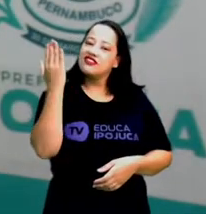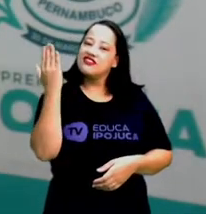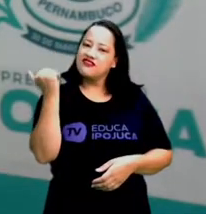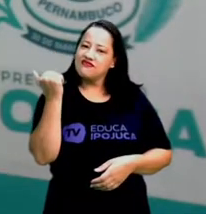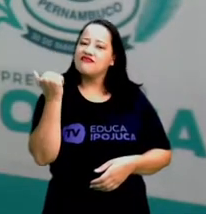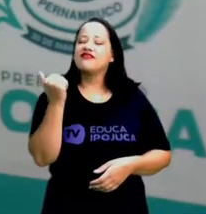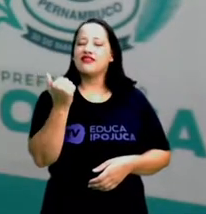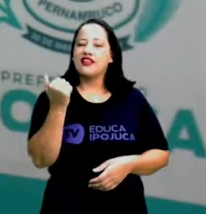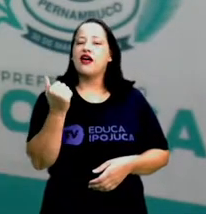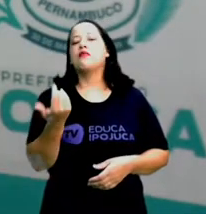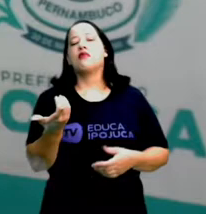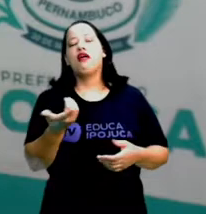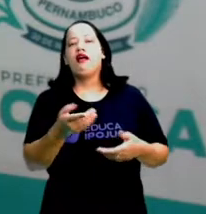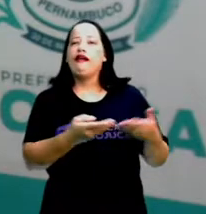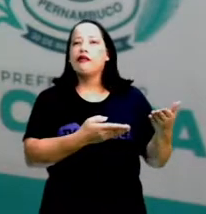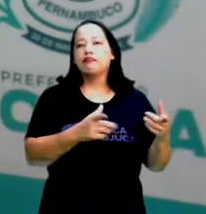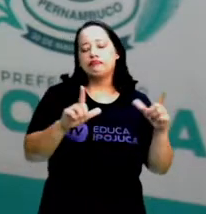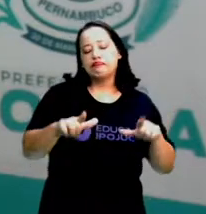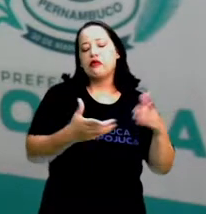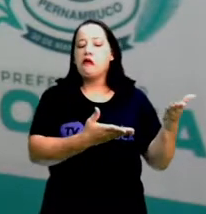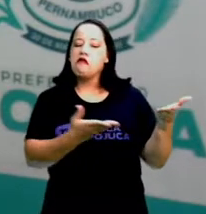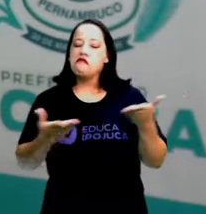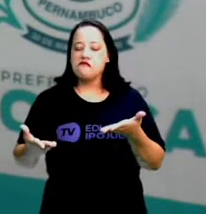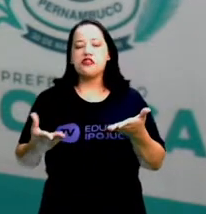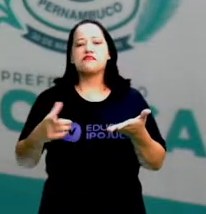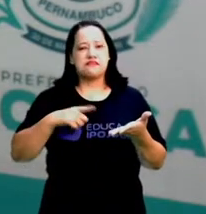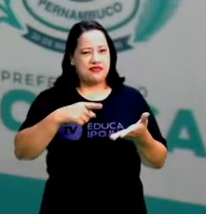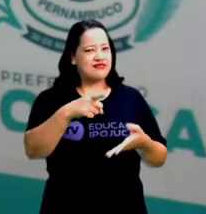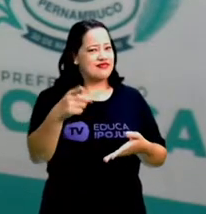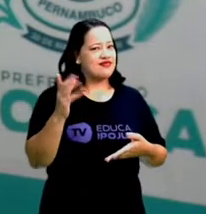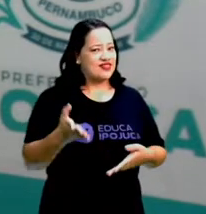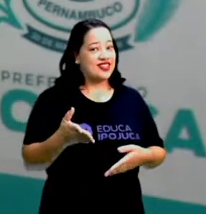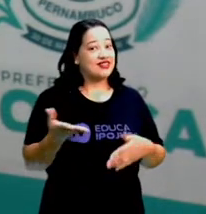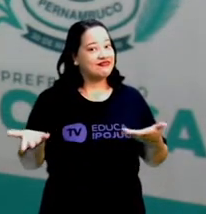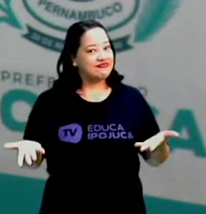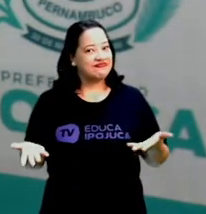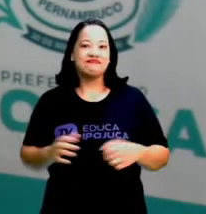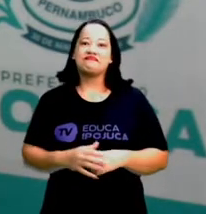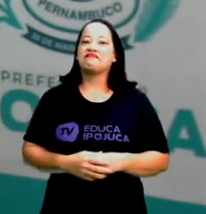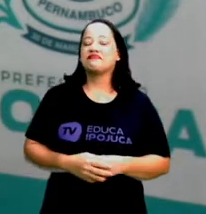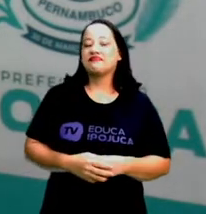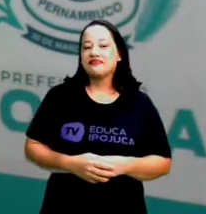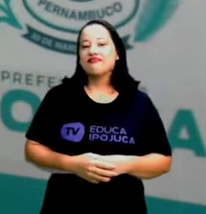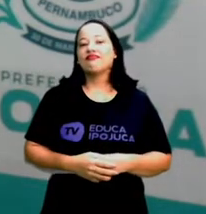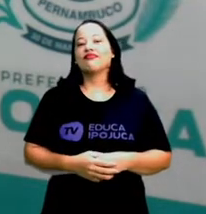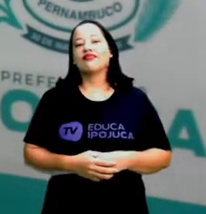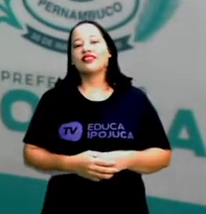ouviram falar em convite ou já receberam um convite? Bom,